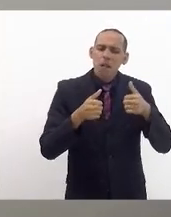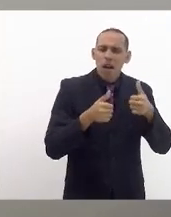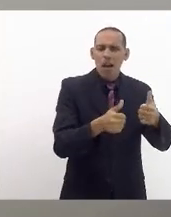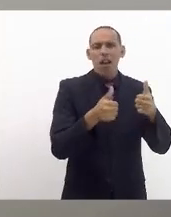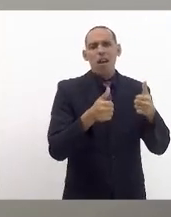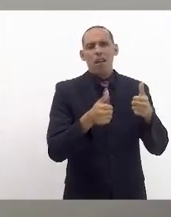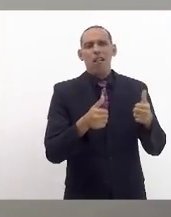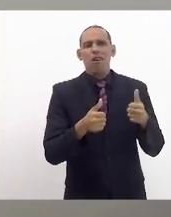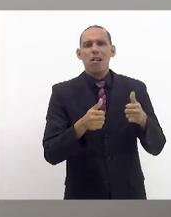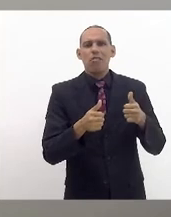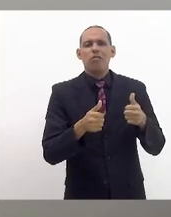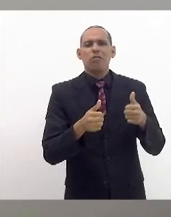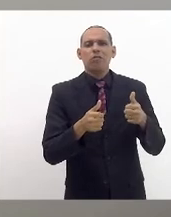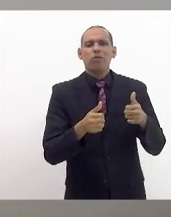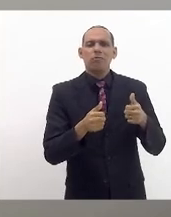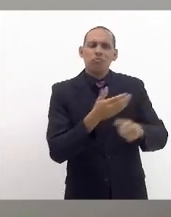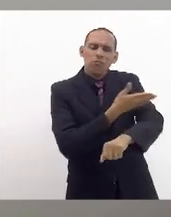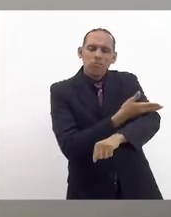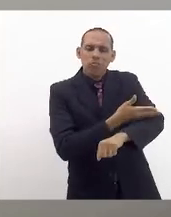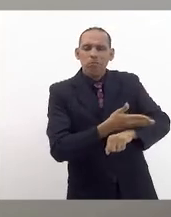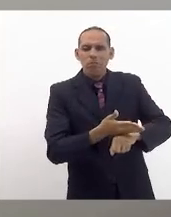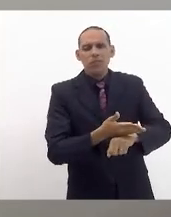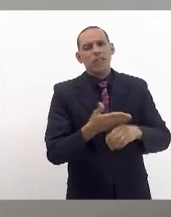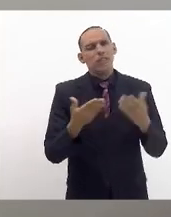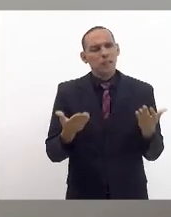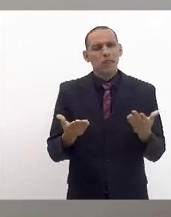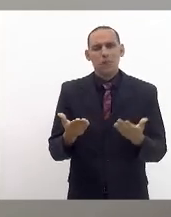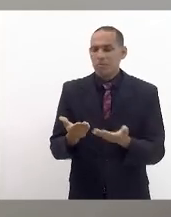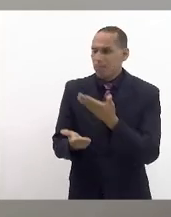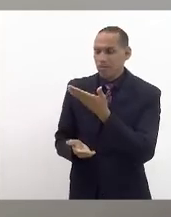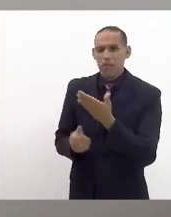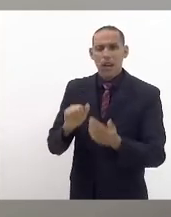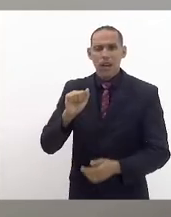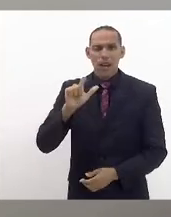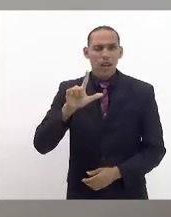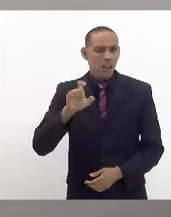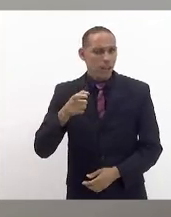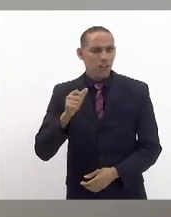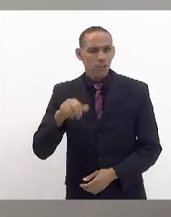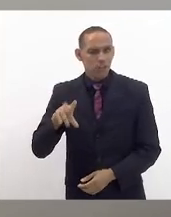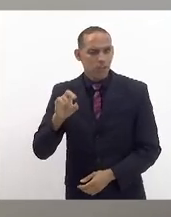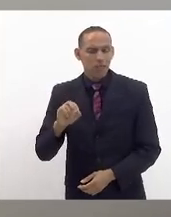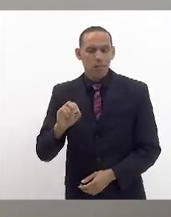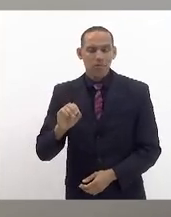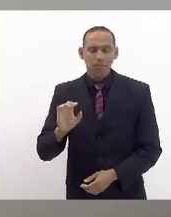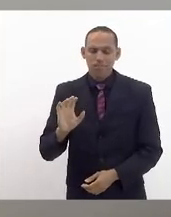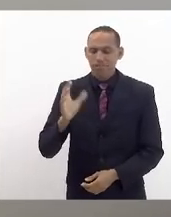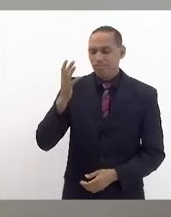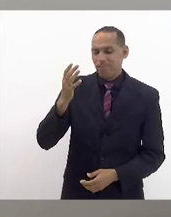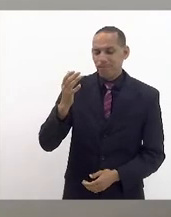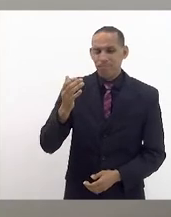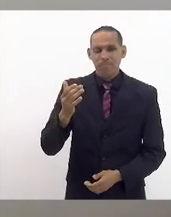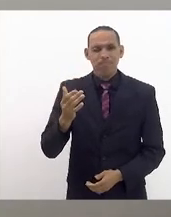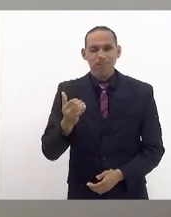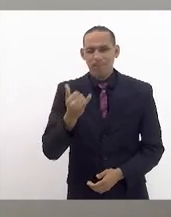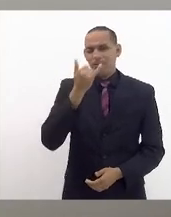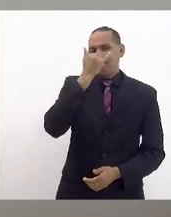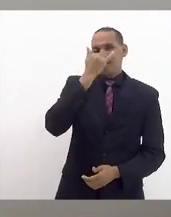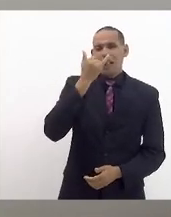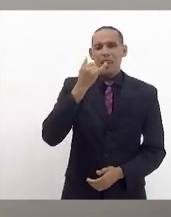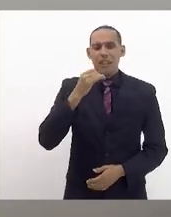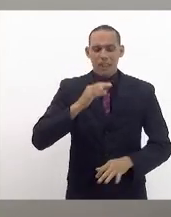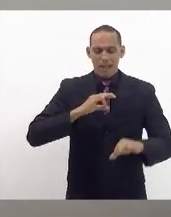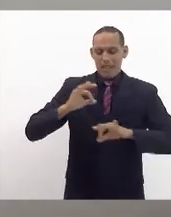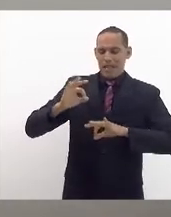eu quero crer que o Alexandre, nosso querido companheiro, ele se empolgou e faltou controle a ele.